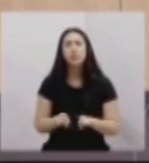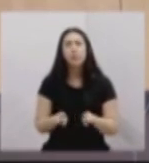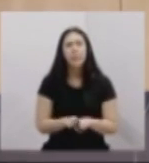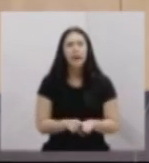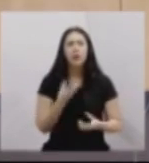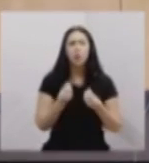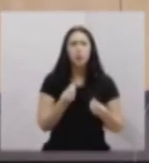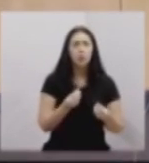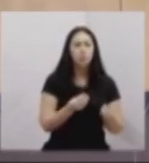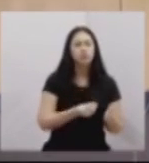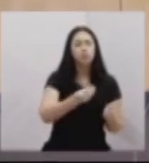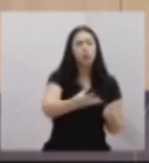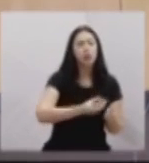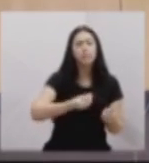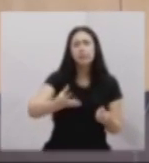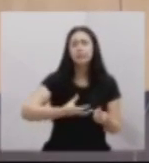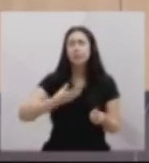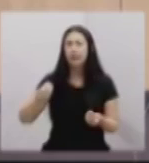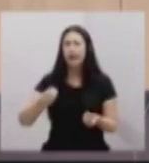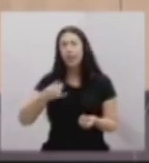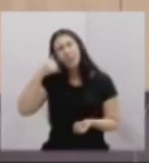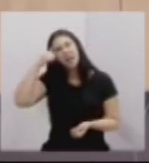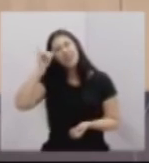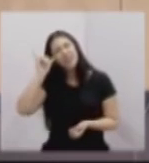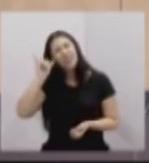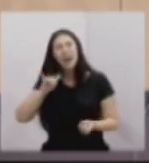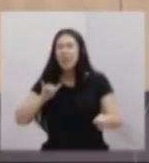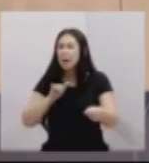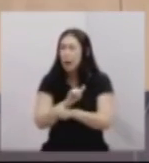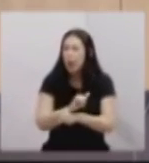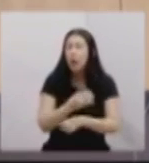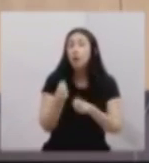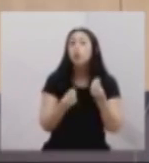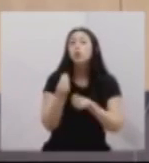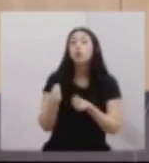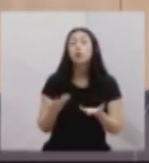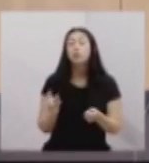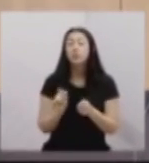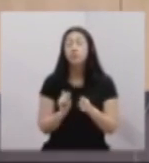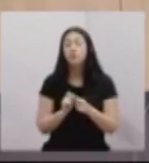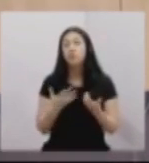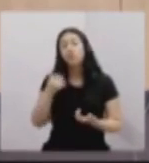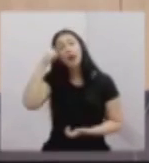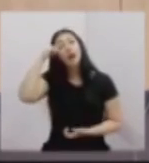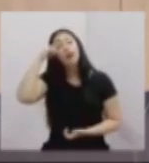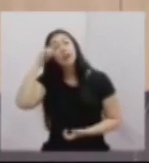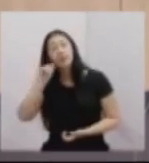de entrega e eventuais fraudes, quais os mecanismos previstos para coibir tais situações e